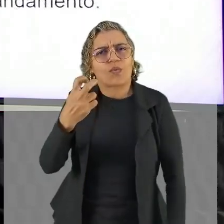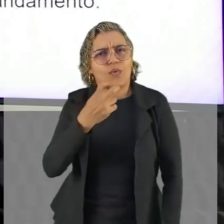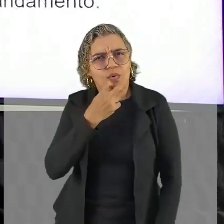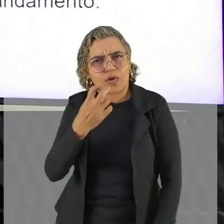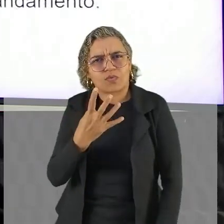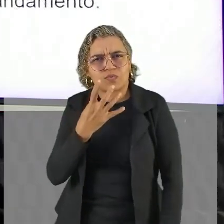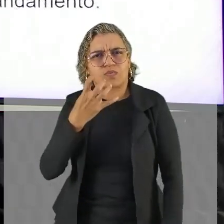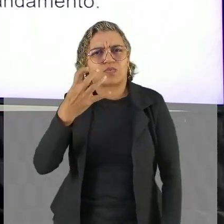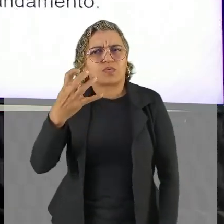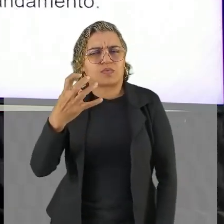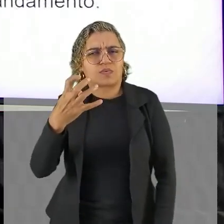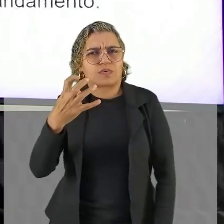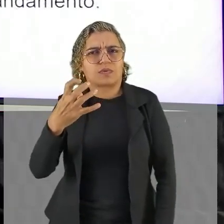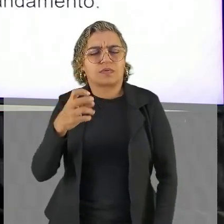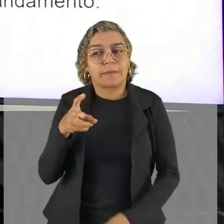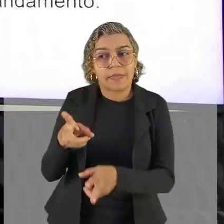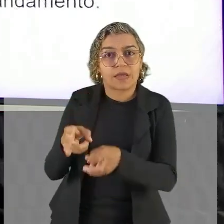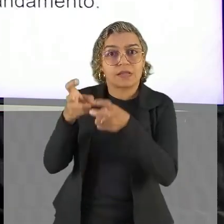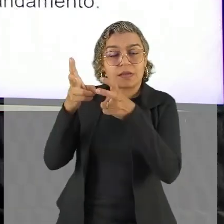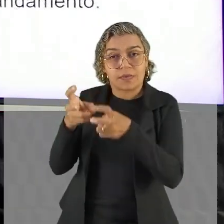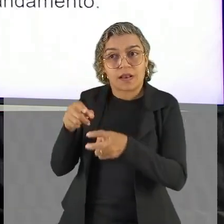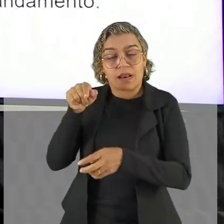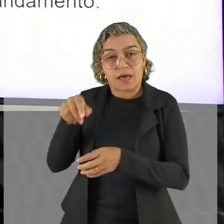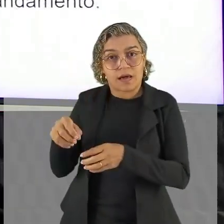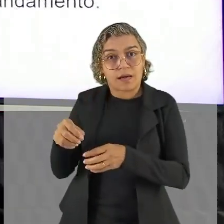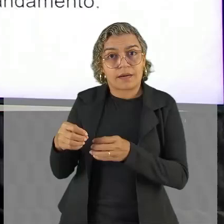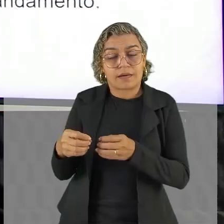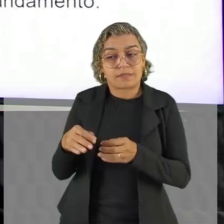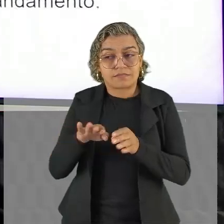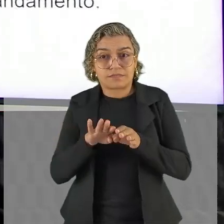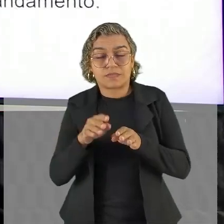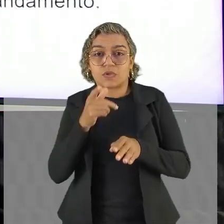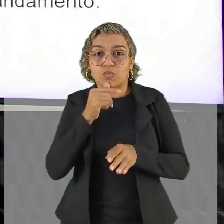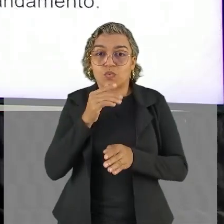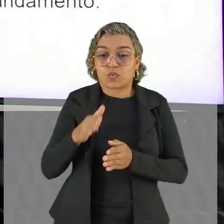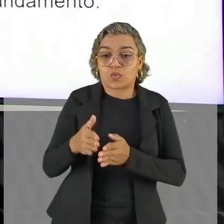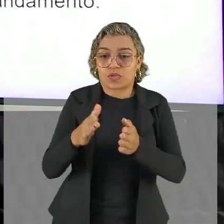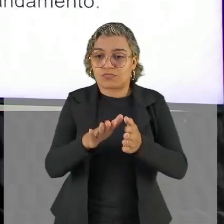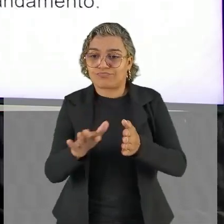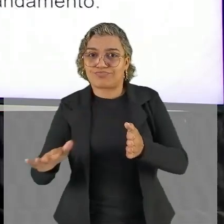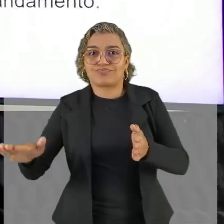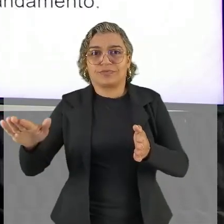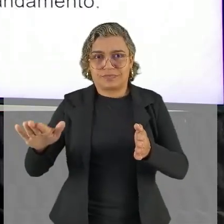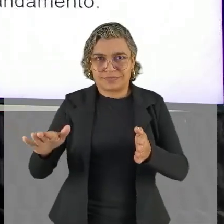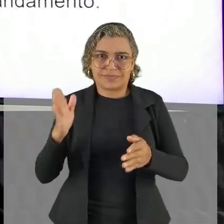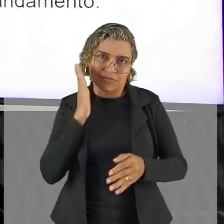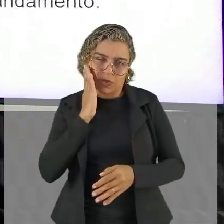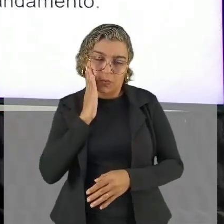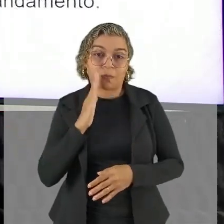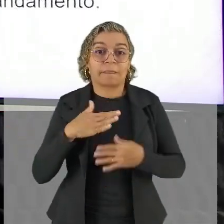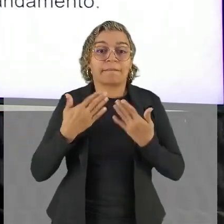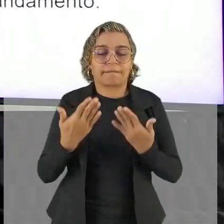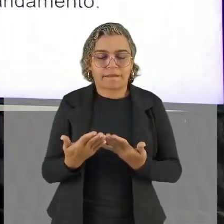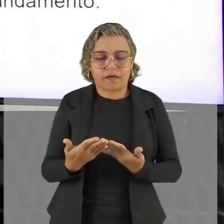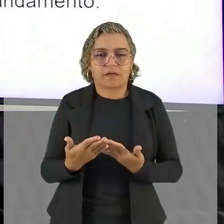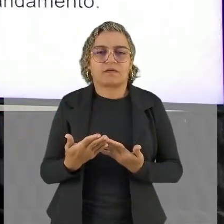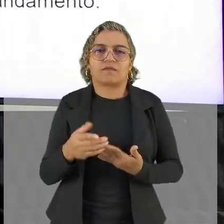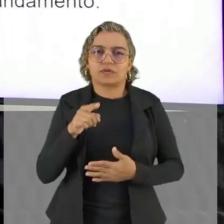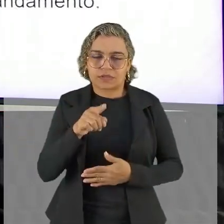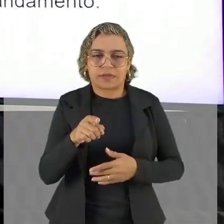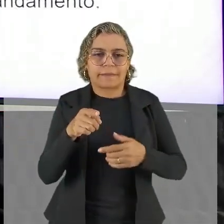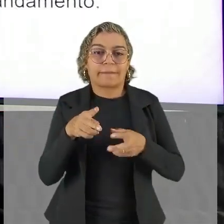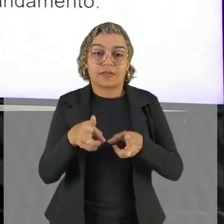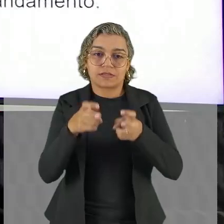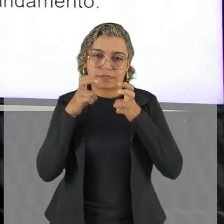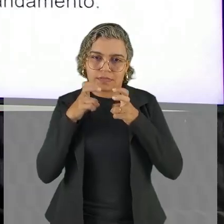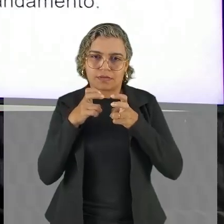povo ouviram às margens do rio Ipiranga. Entendeu? Mais ou menos isso. Não quero confundir a cabeça de ninguém. Só para você entender o que é ordem direta e